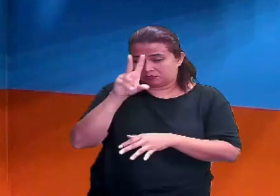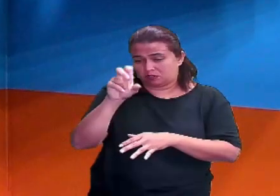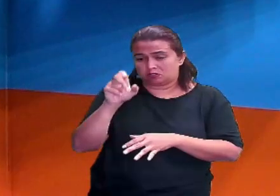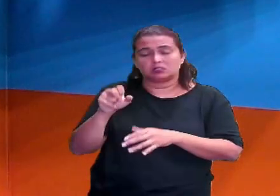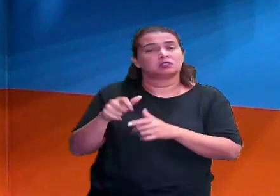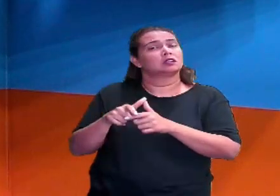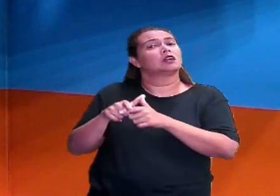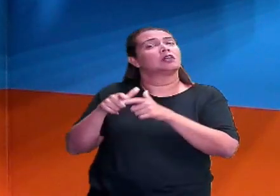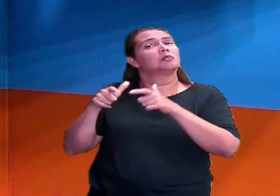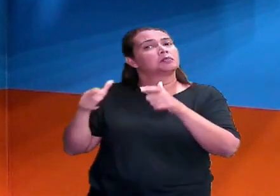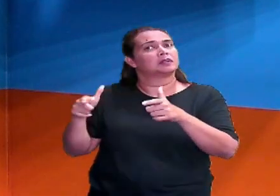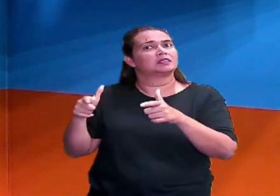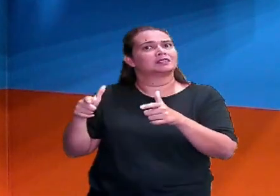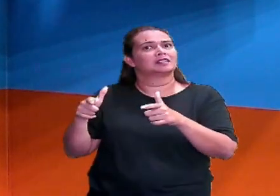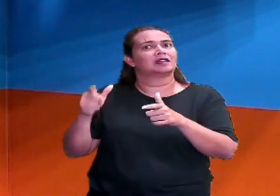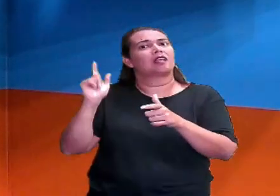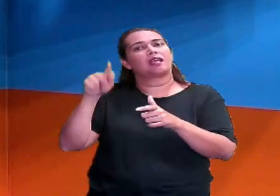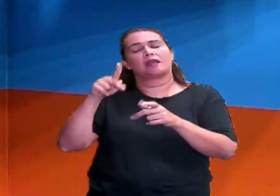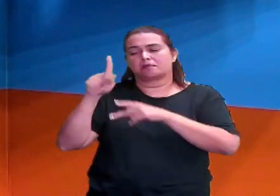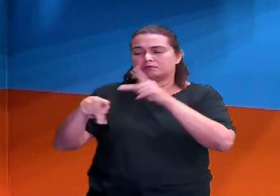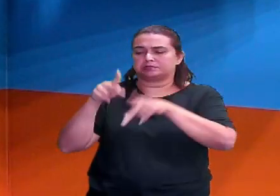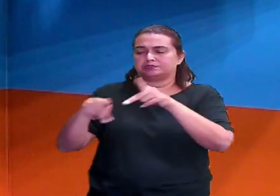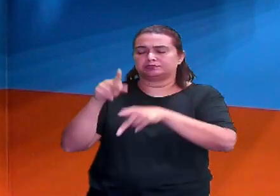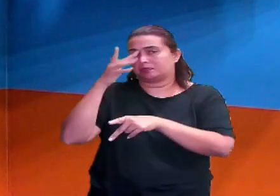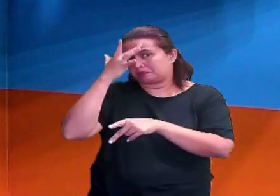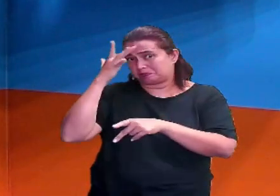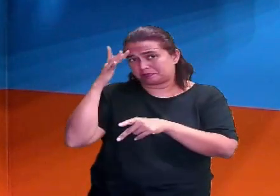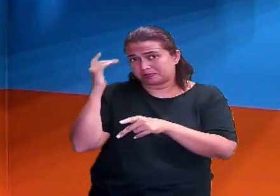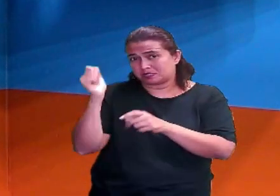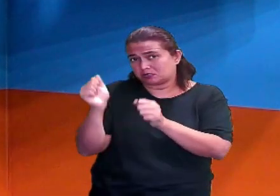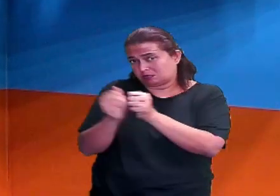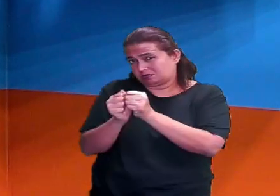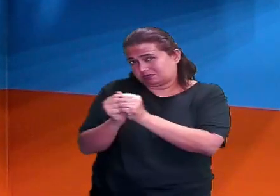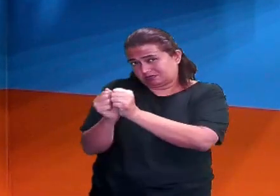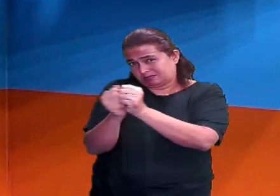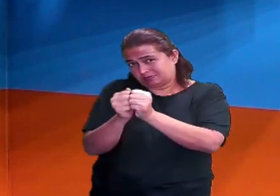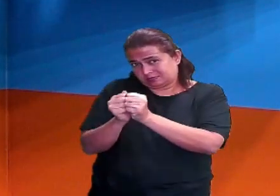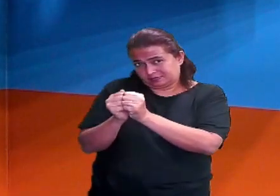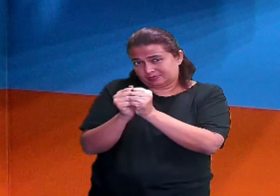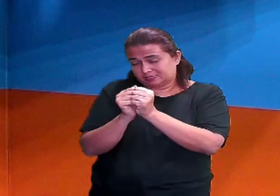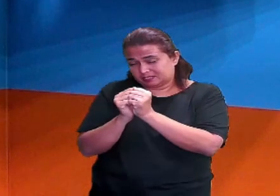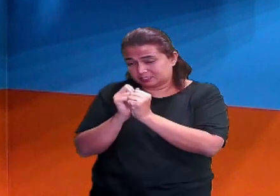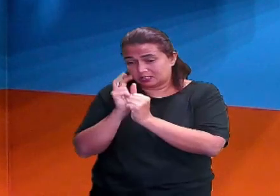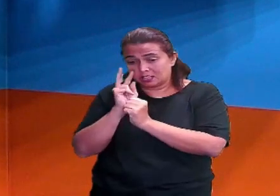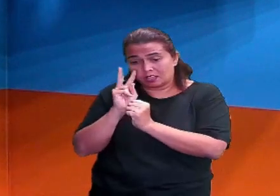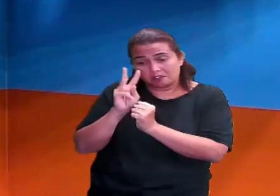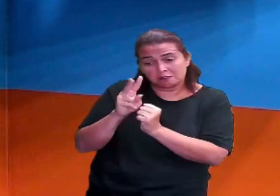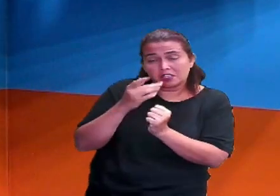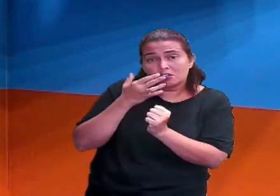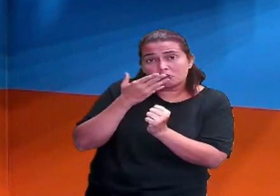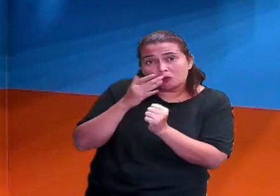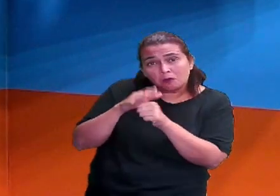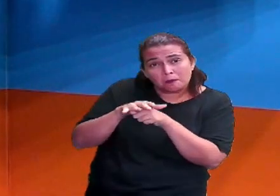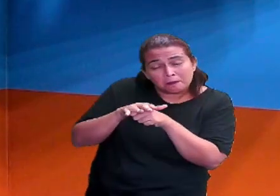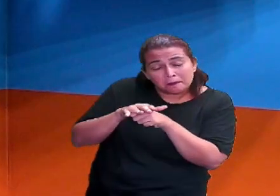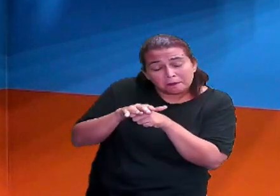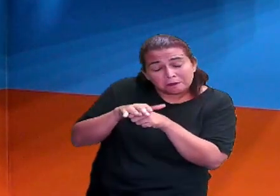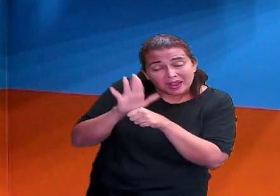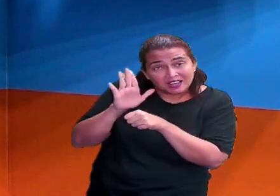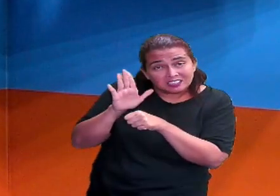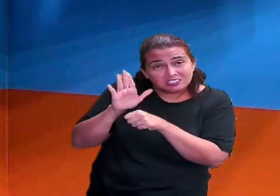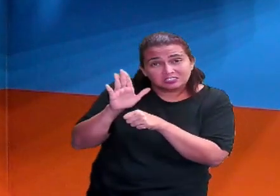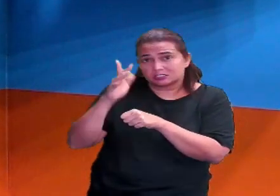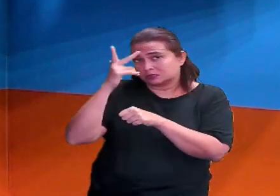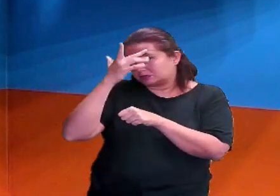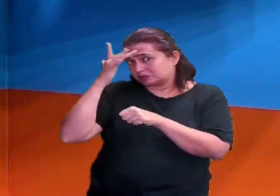será o quê? Maior será a concentração de pessoas naquele local. Então, onde tiver mais escurinho, maior o número de pessoas vivendo